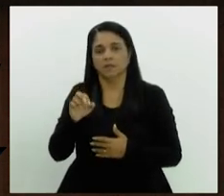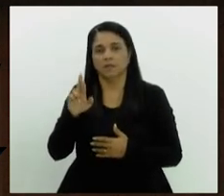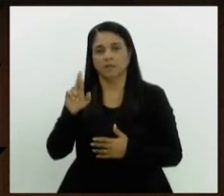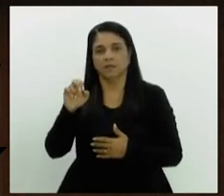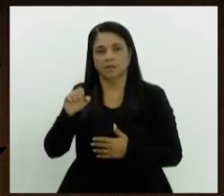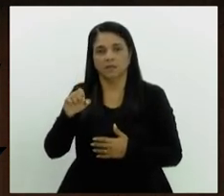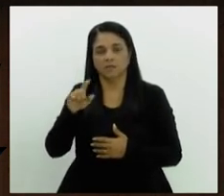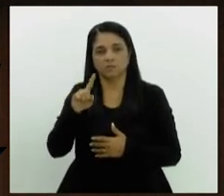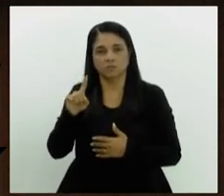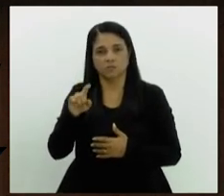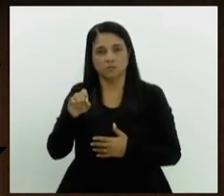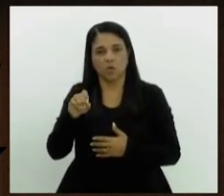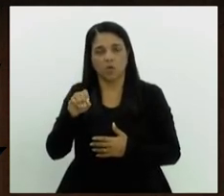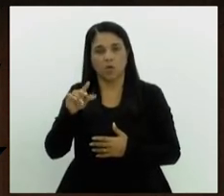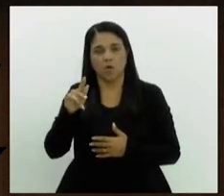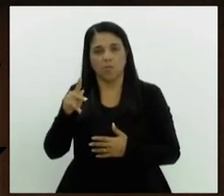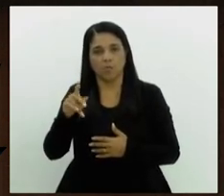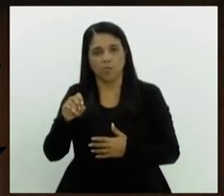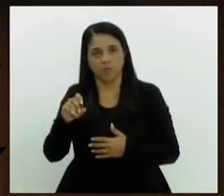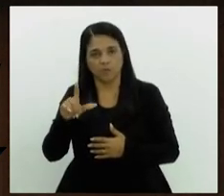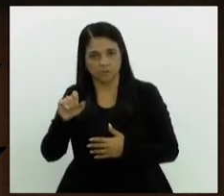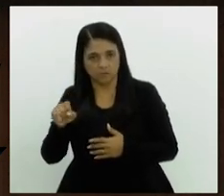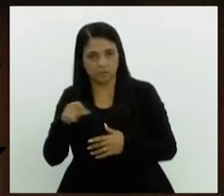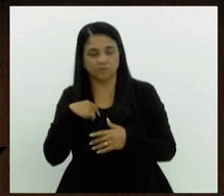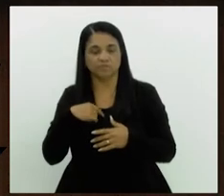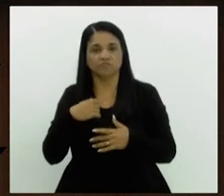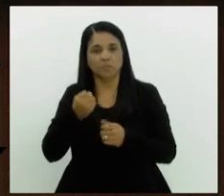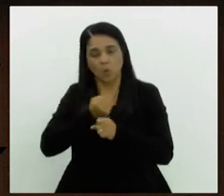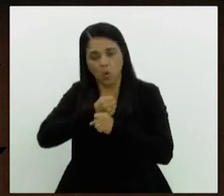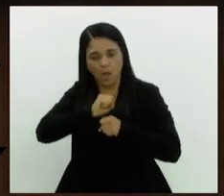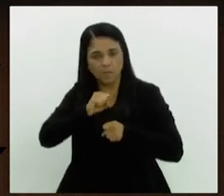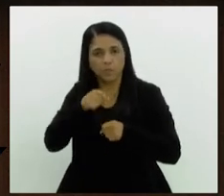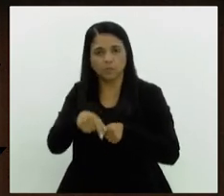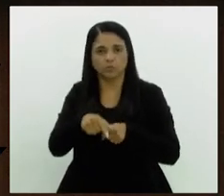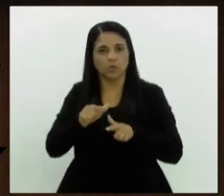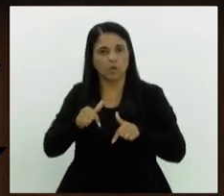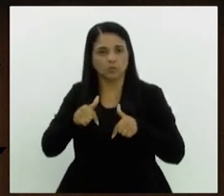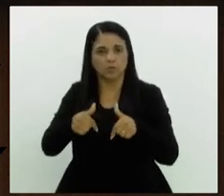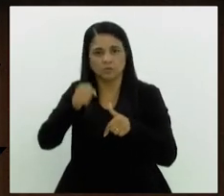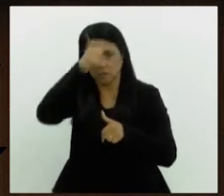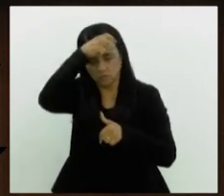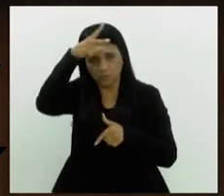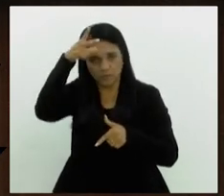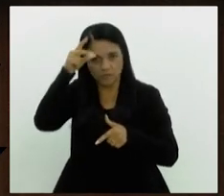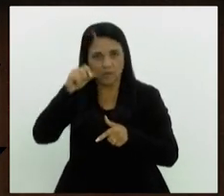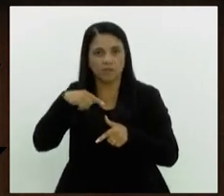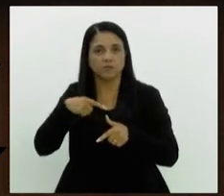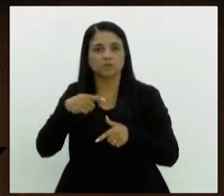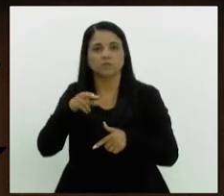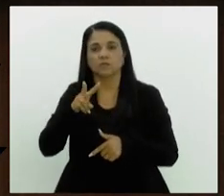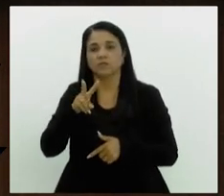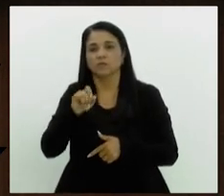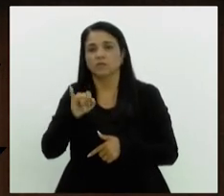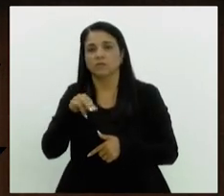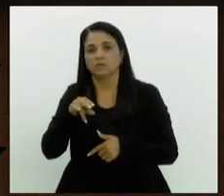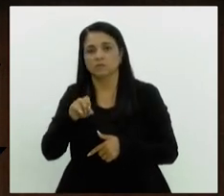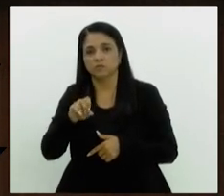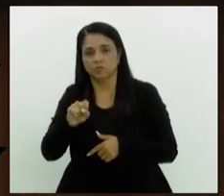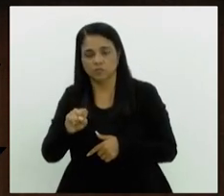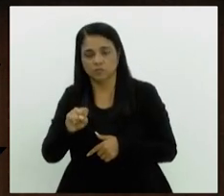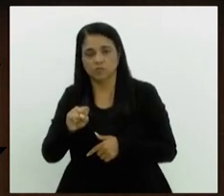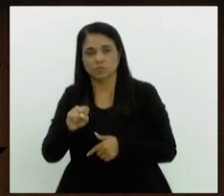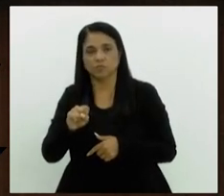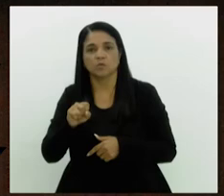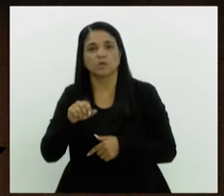solidariedade aos feirantes, a nossa indignação, o nosso repúdio com essa atuação autoritária do prefeito Vinícius Clausen, e vamos estar